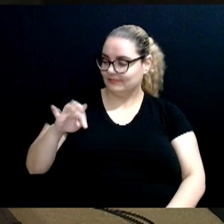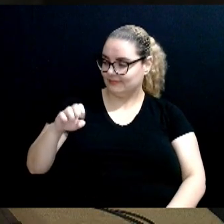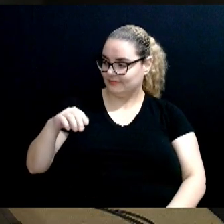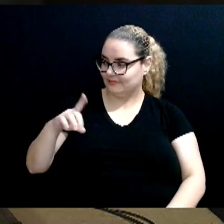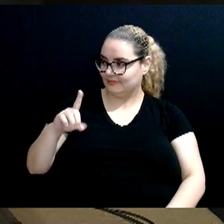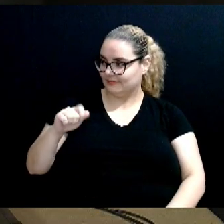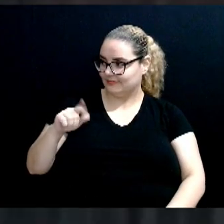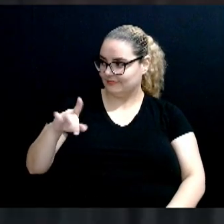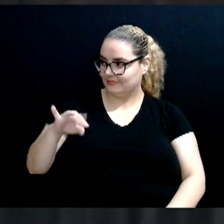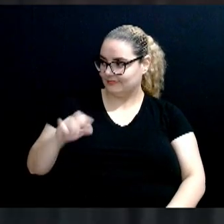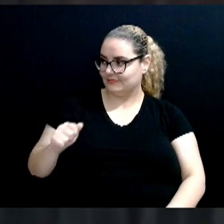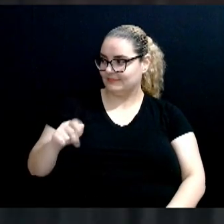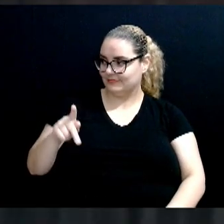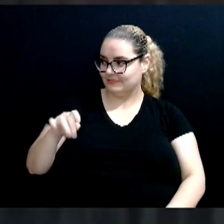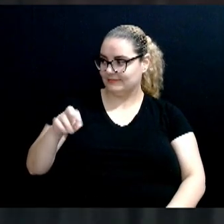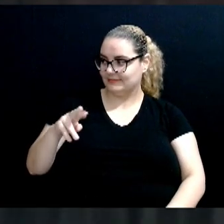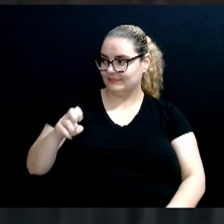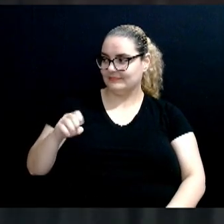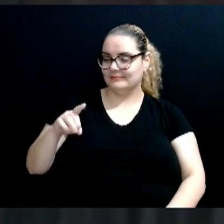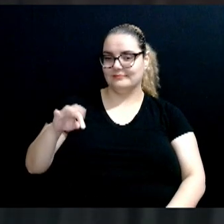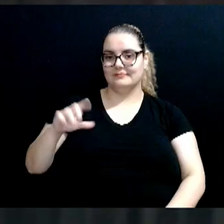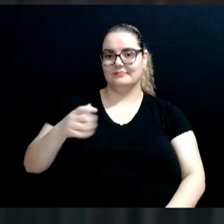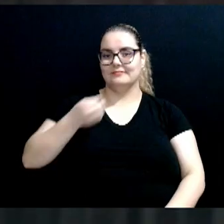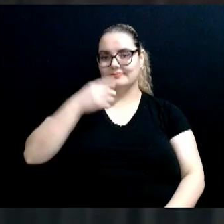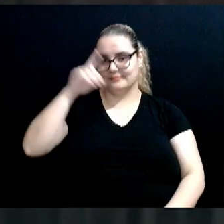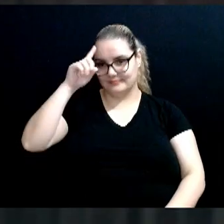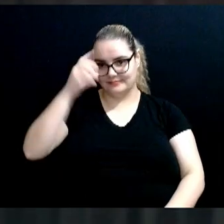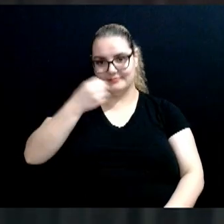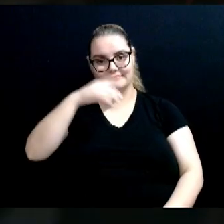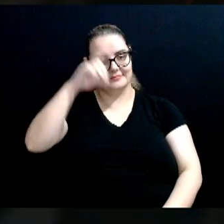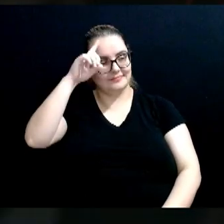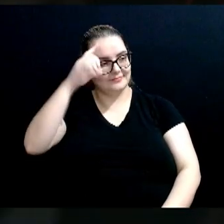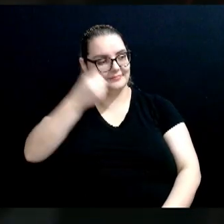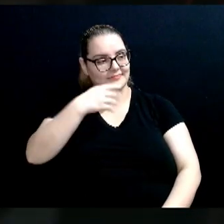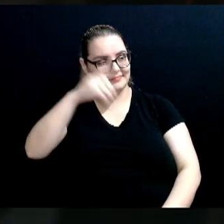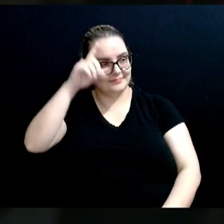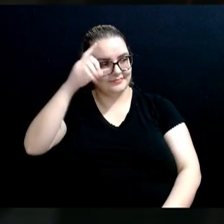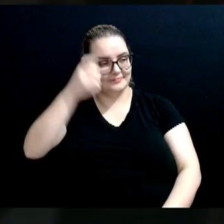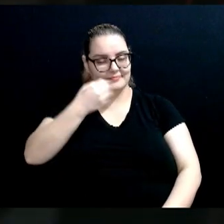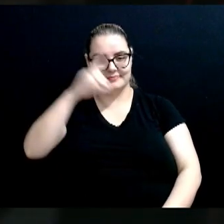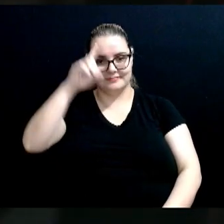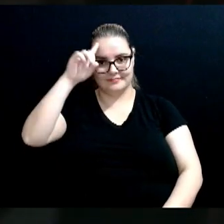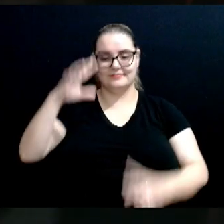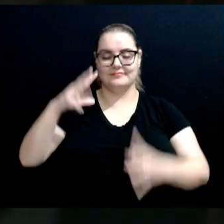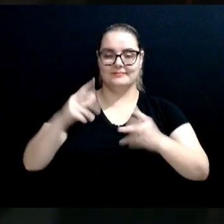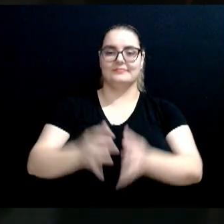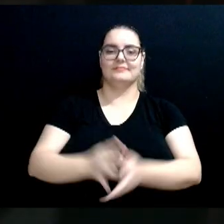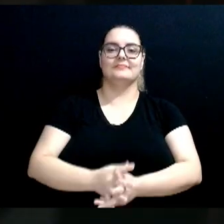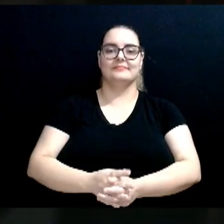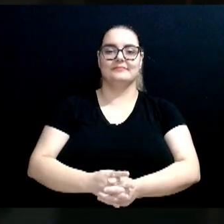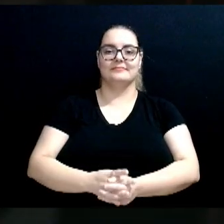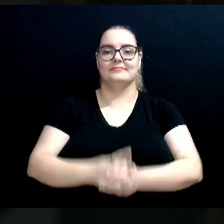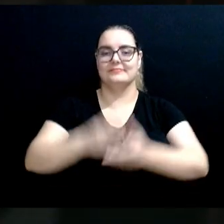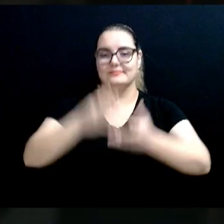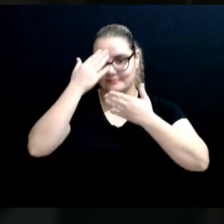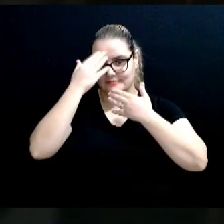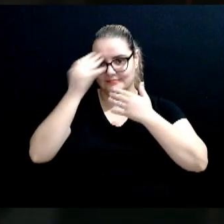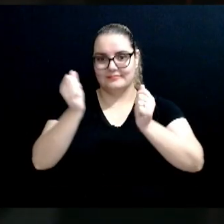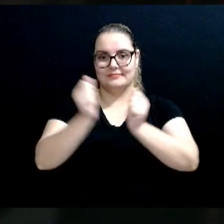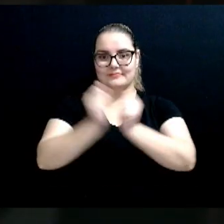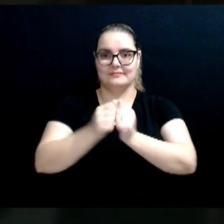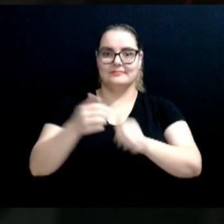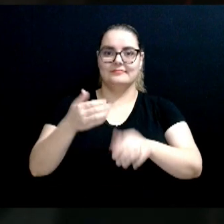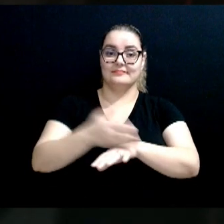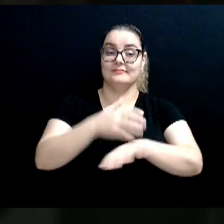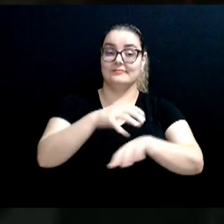você. Bom dia, Rúbia. Bom dia a todos. Muito obrigada. Com a gente também, participando pelo Zoom, nós temos